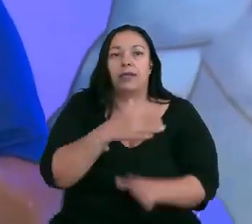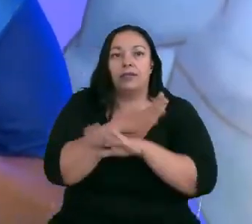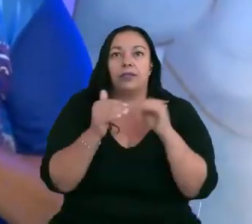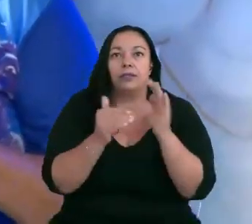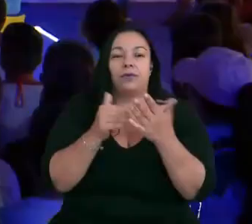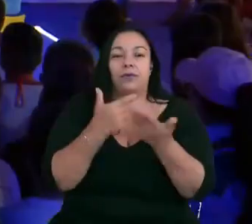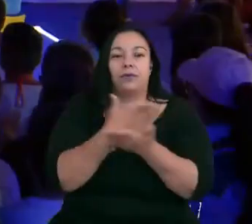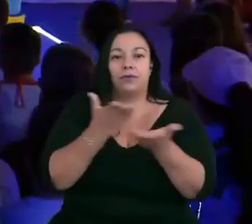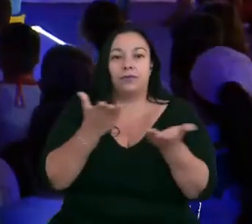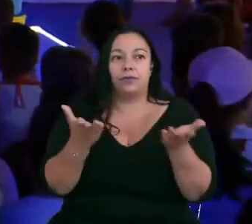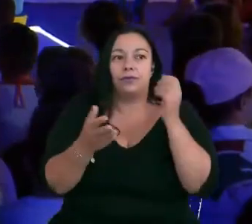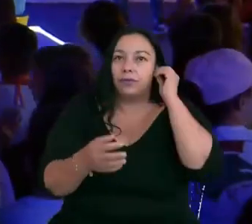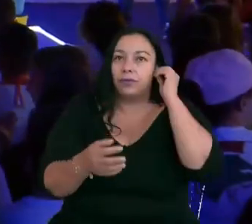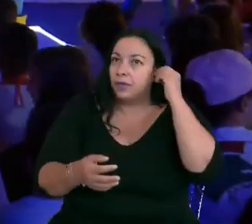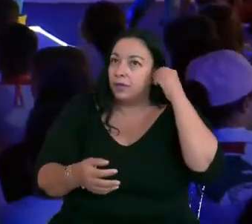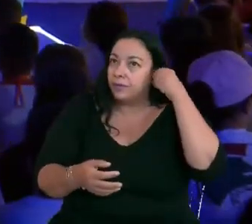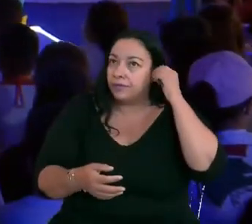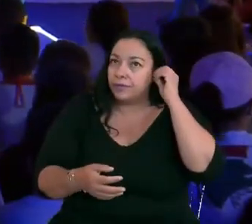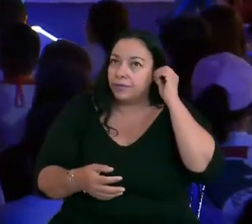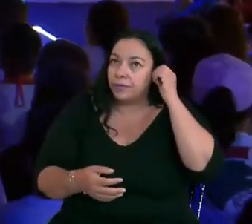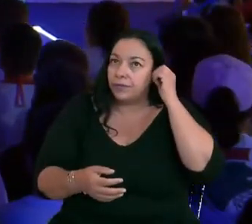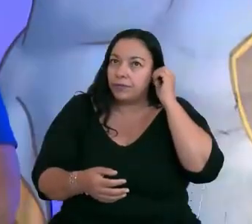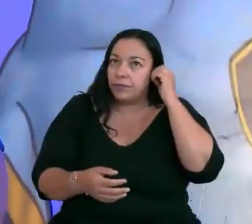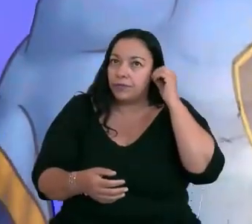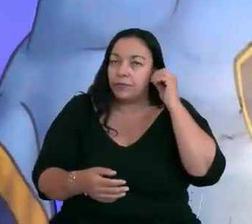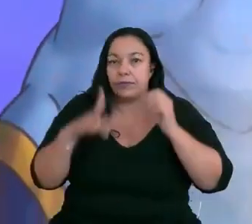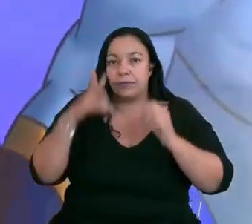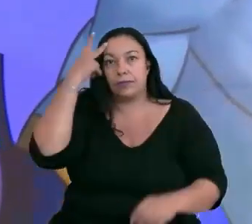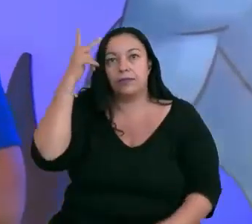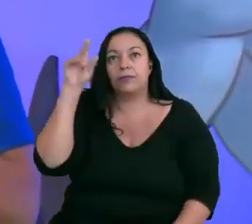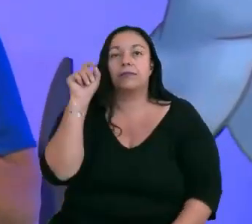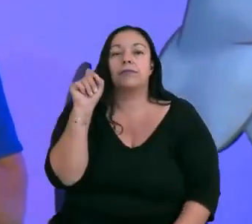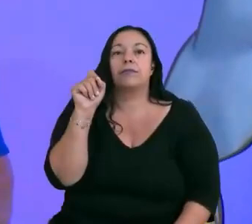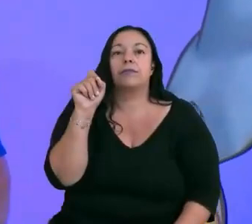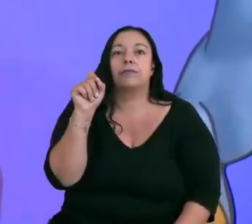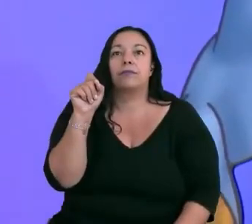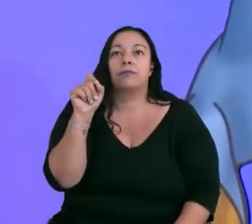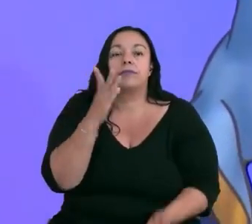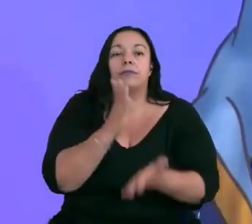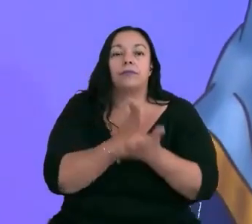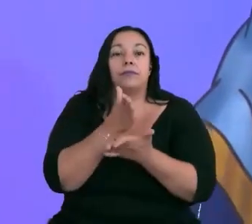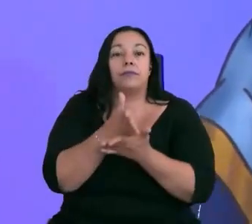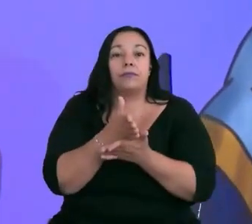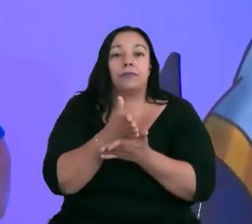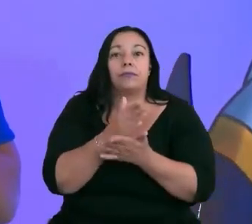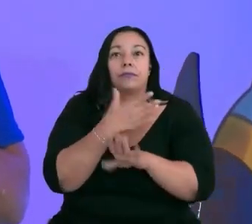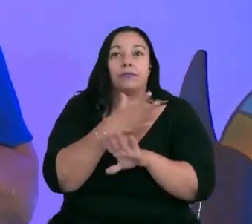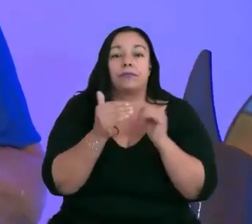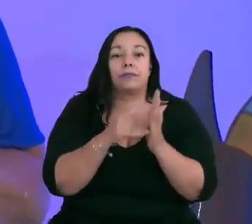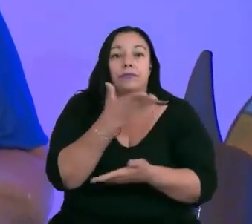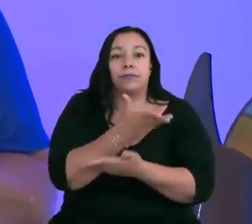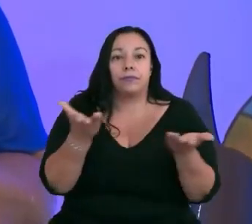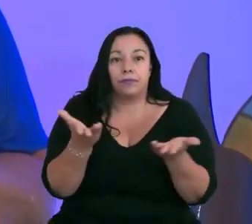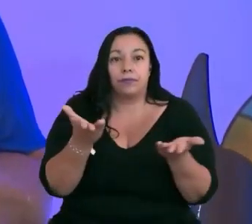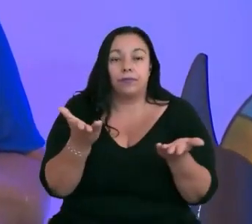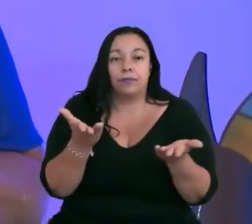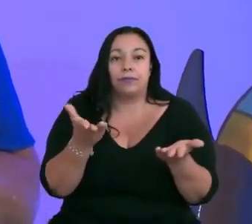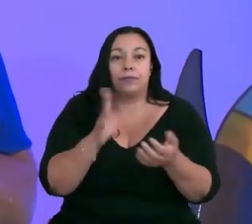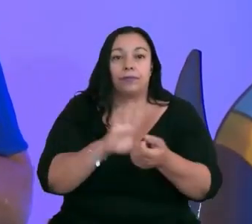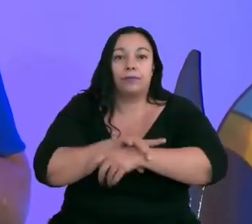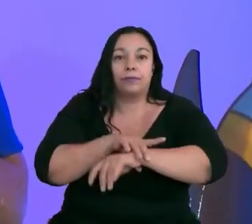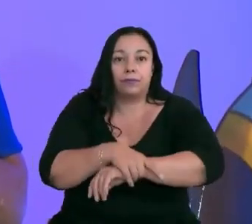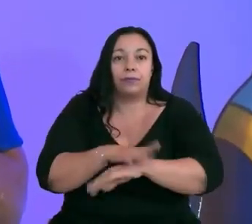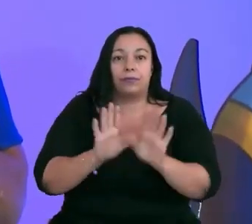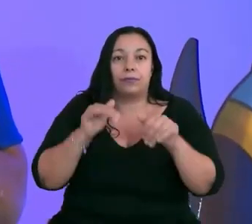Nós estamos aqui, então, para quê, né? Para estar passando para vocês, né, a segurança